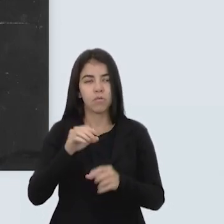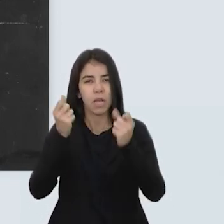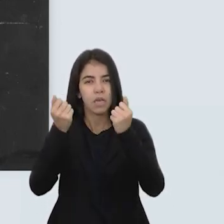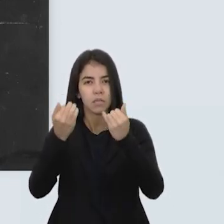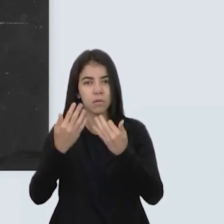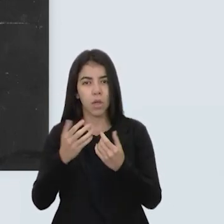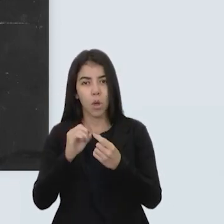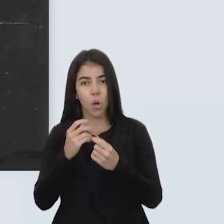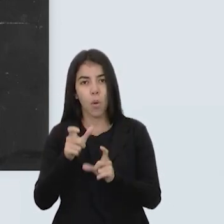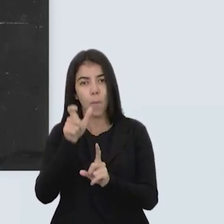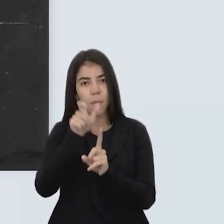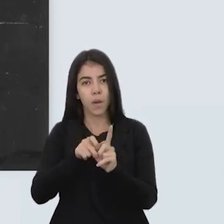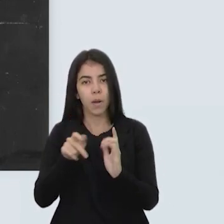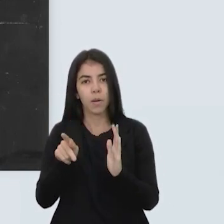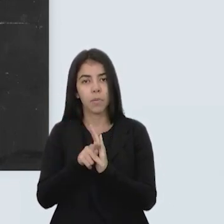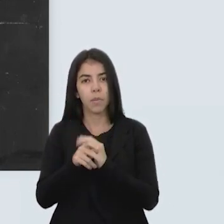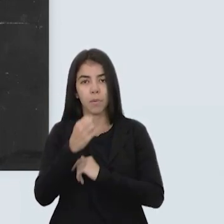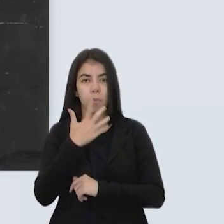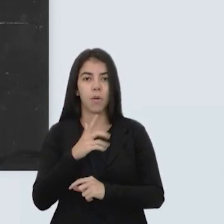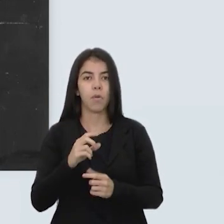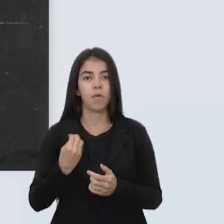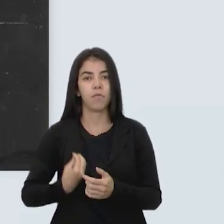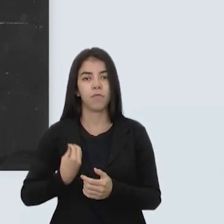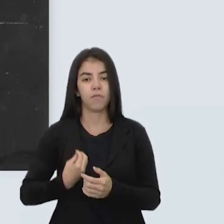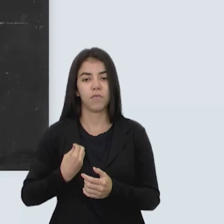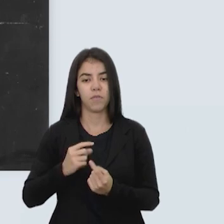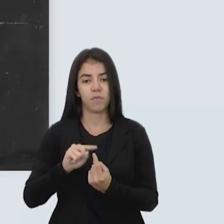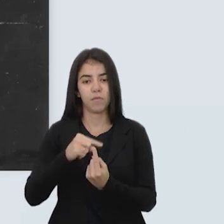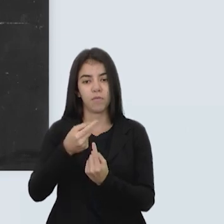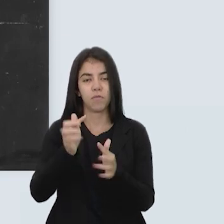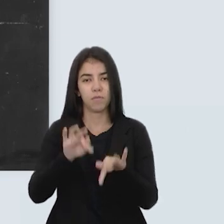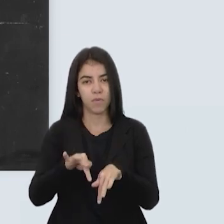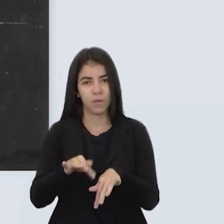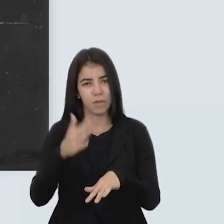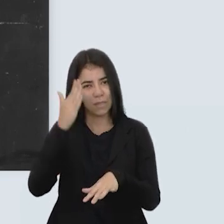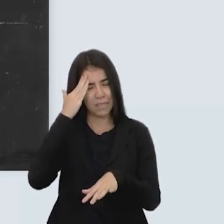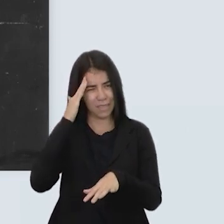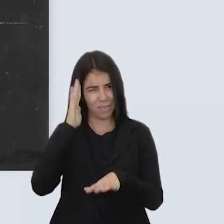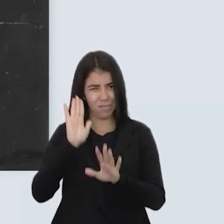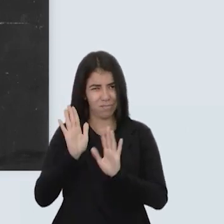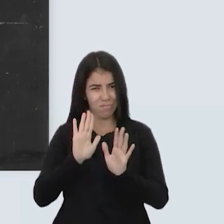personagem bonzinho nem sempre está vivo no final. Você entendeu?